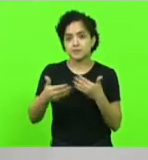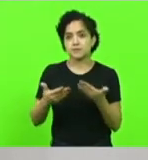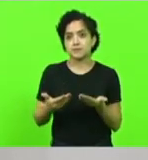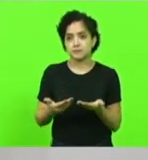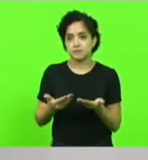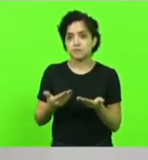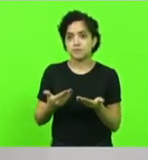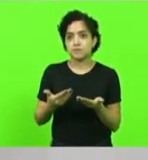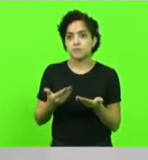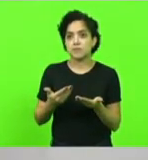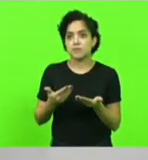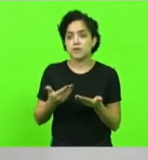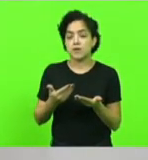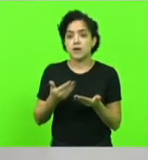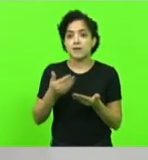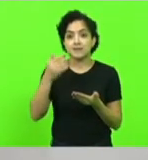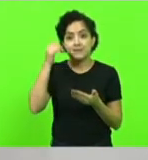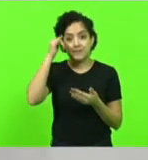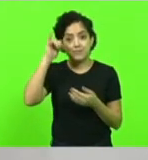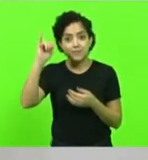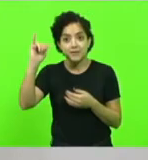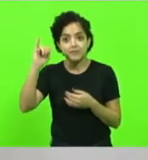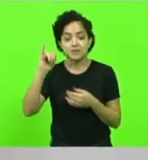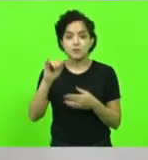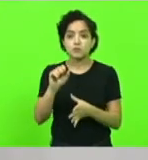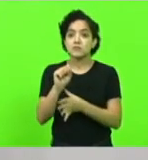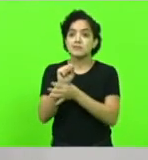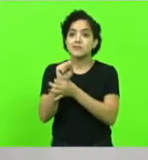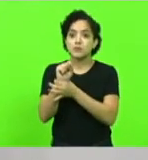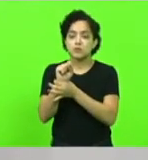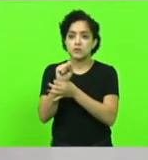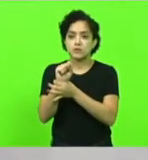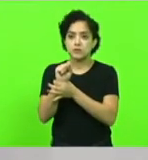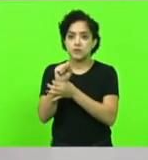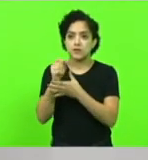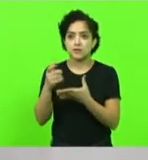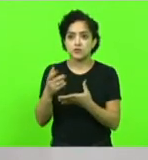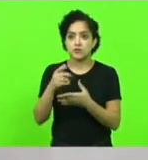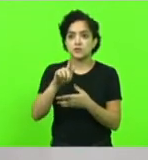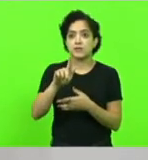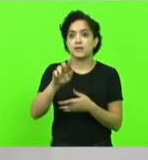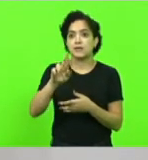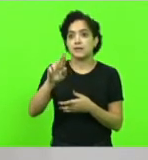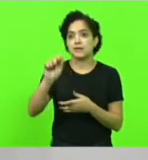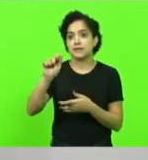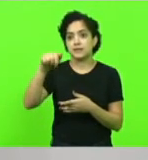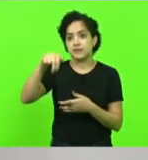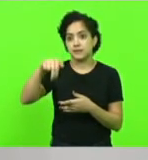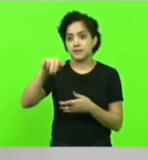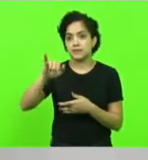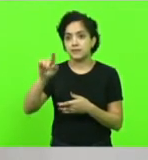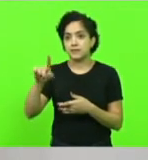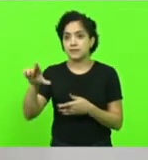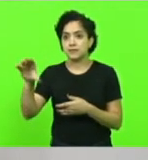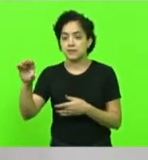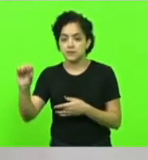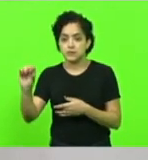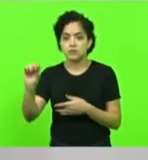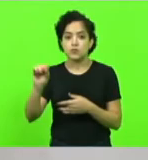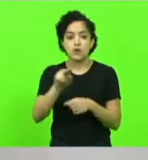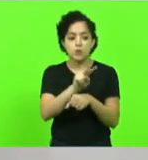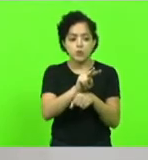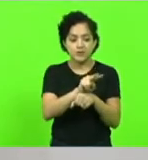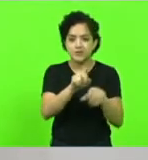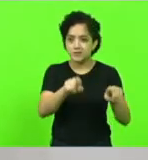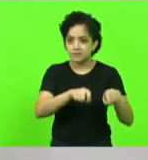na questão da prevenção, na seguridade em relação ao granizo, preservando as nossas safras. Nós vamos